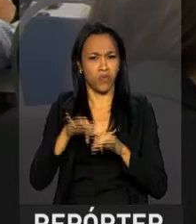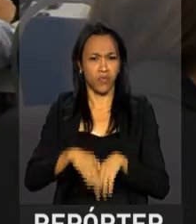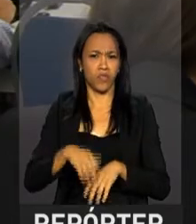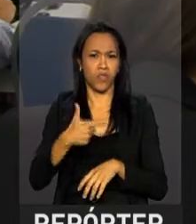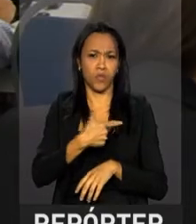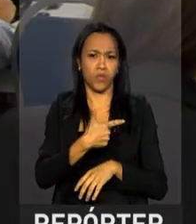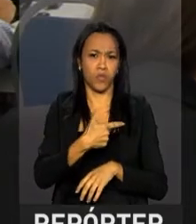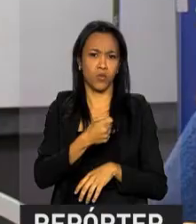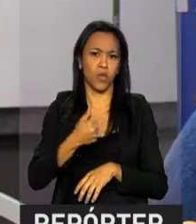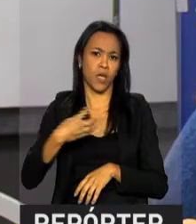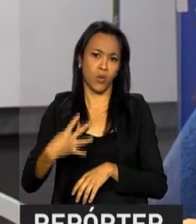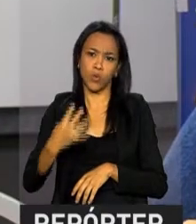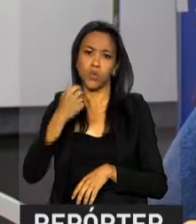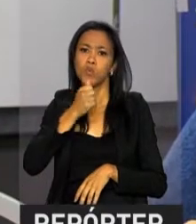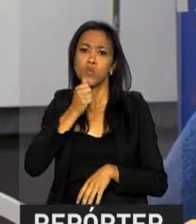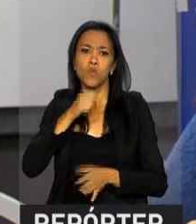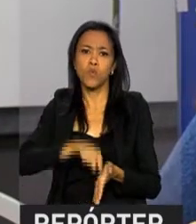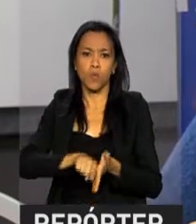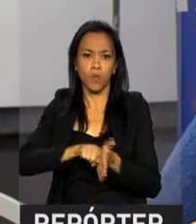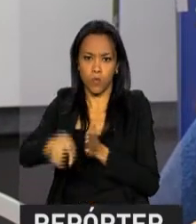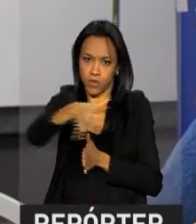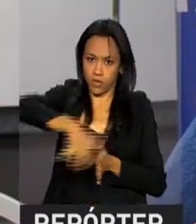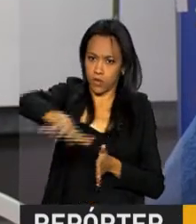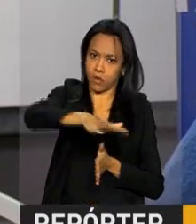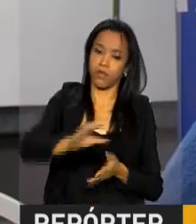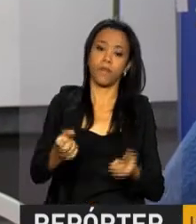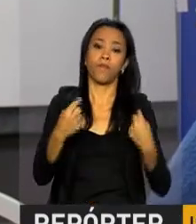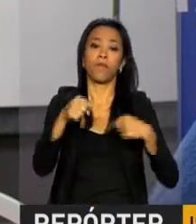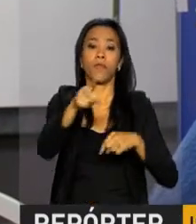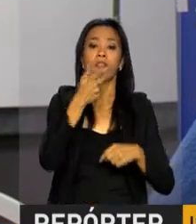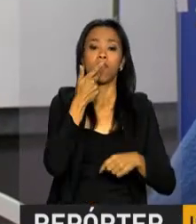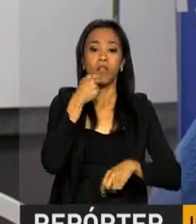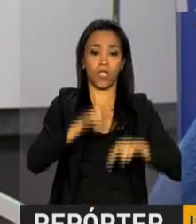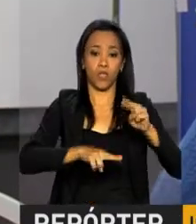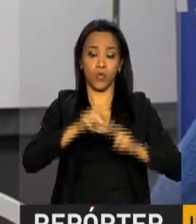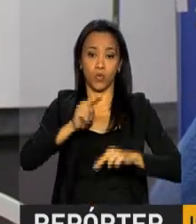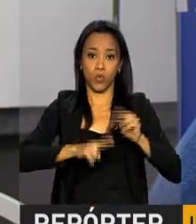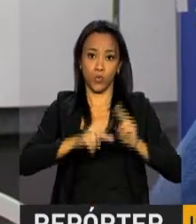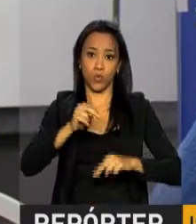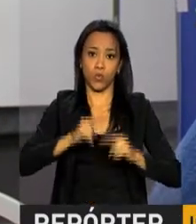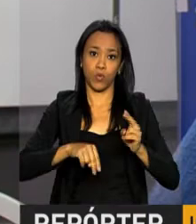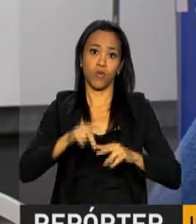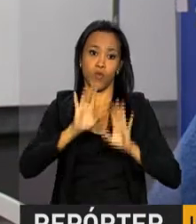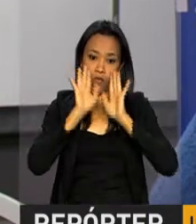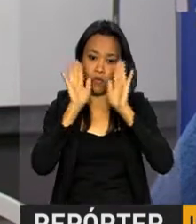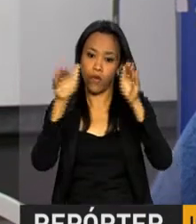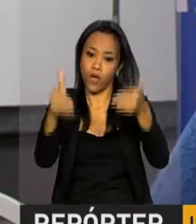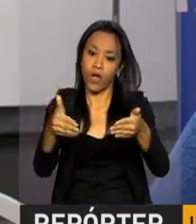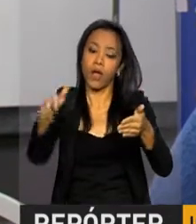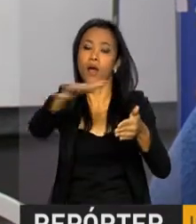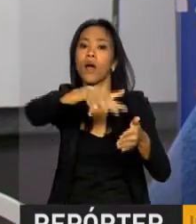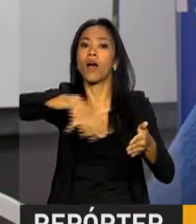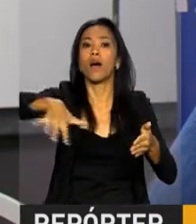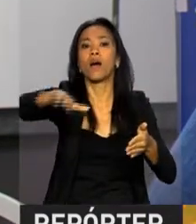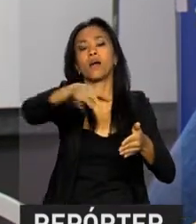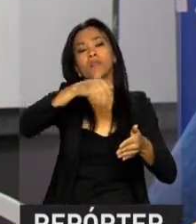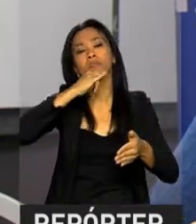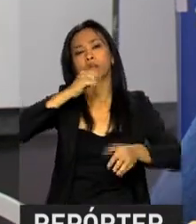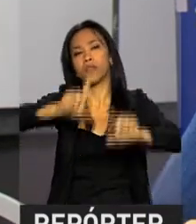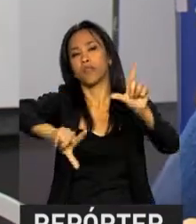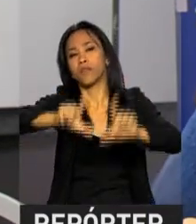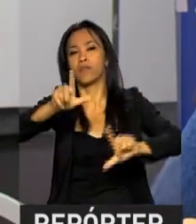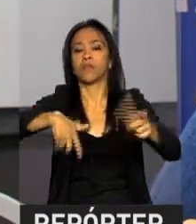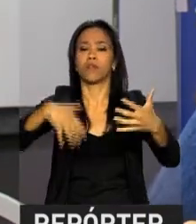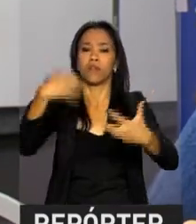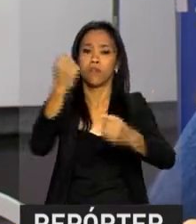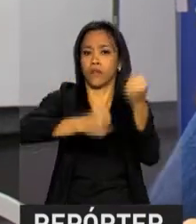2014 o destaque nesse mês de junho foi para os para as vendas de bens duráveis eletrodomésticos